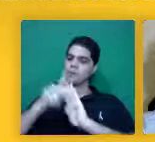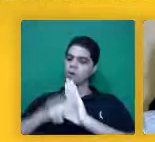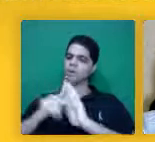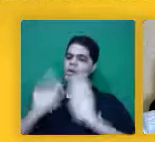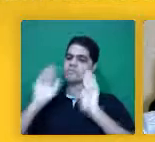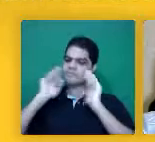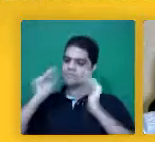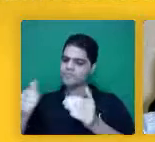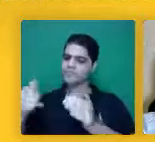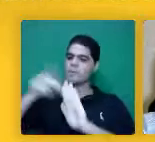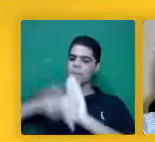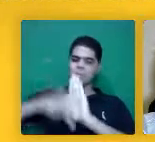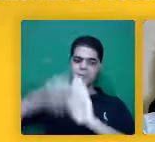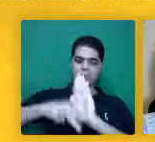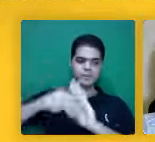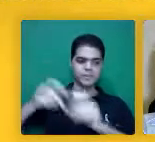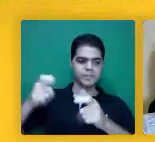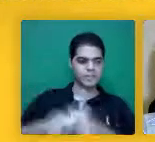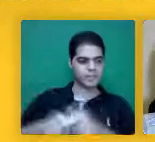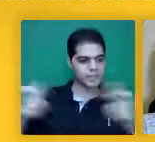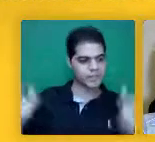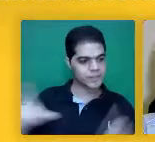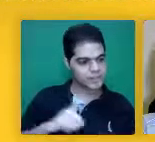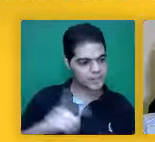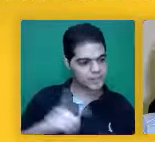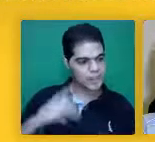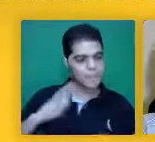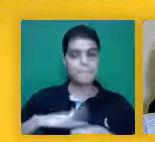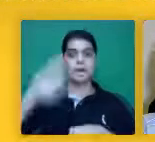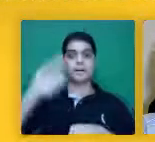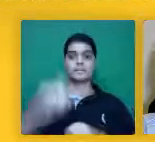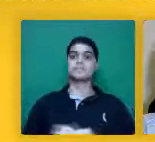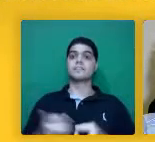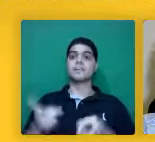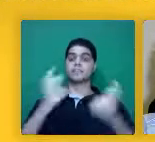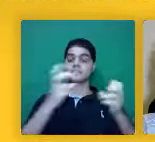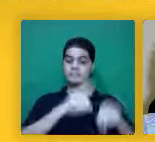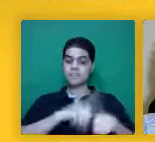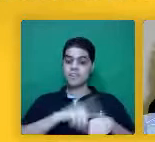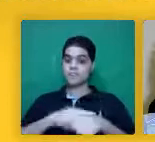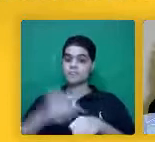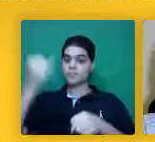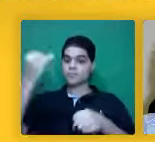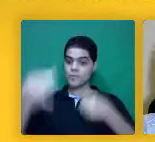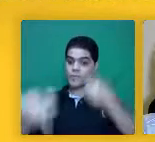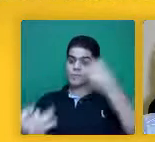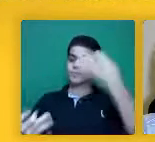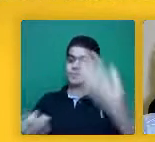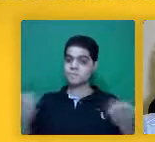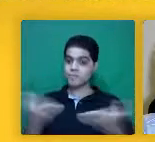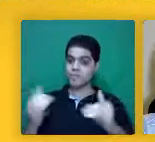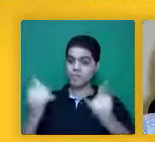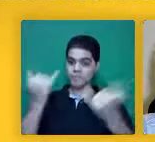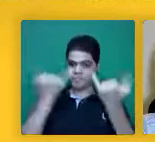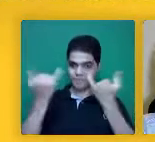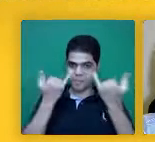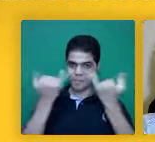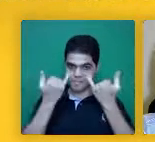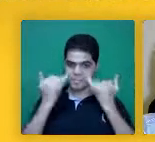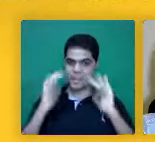os projetos inscritos, porque às vezes conta muito, eu já vou dar essa informação desde já, que quando a gente entrega, né,